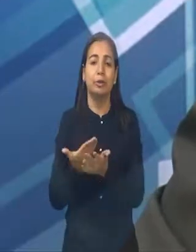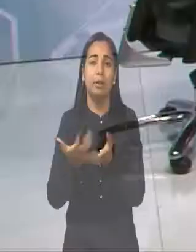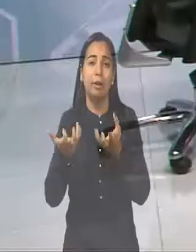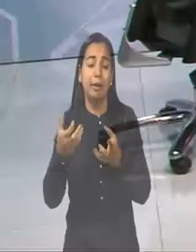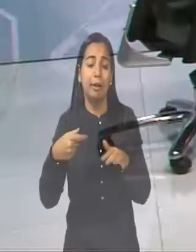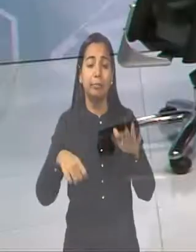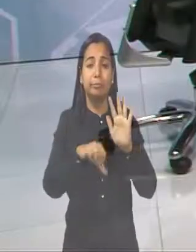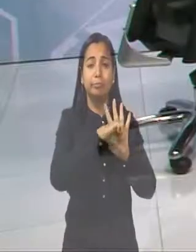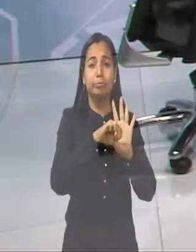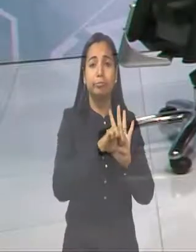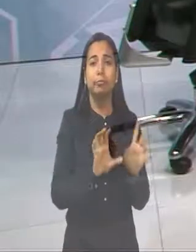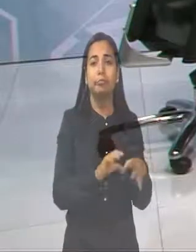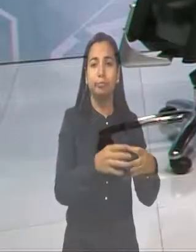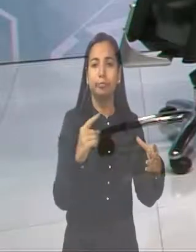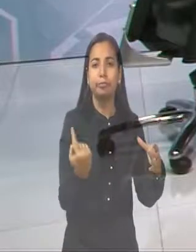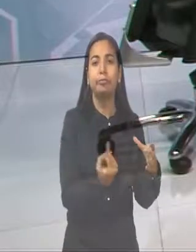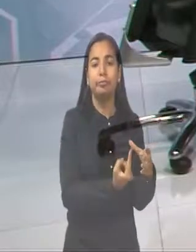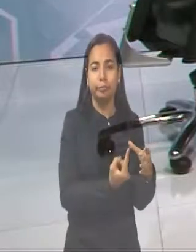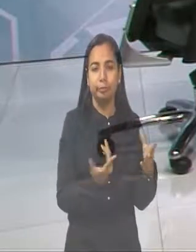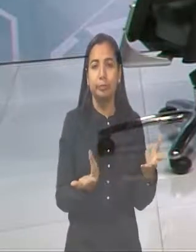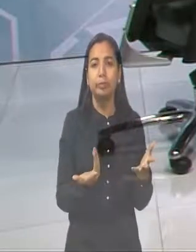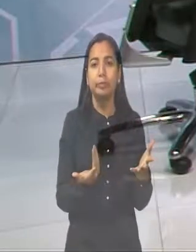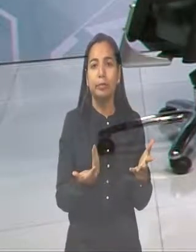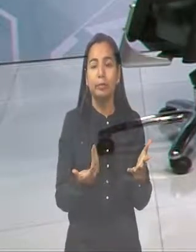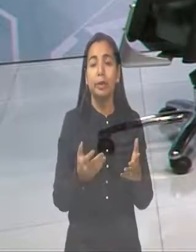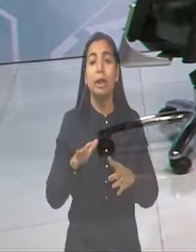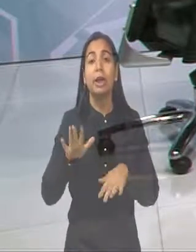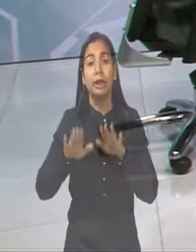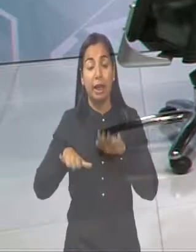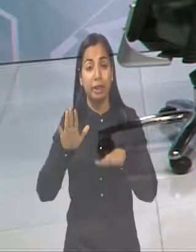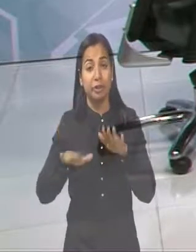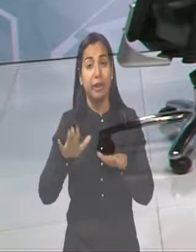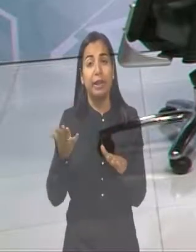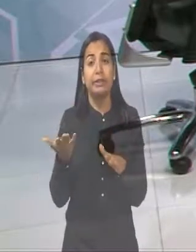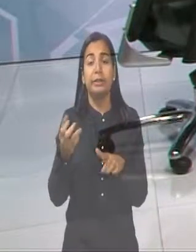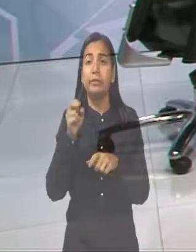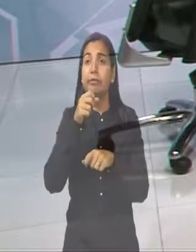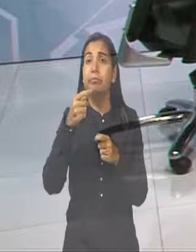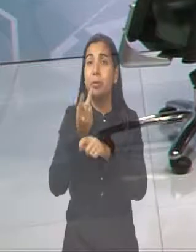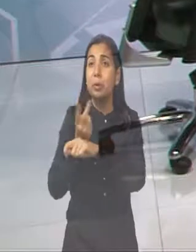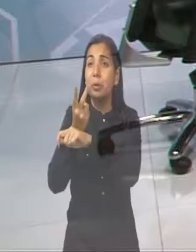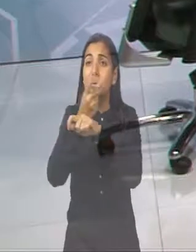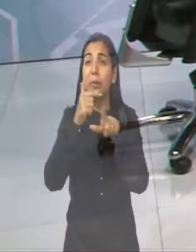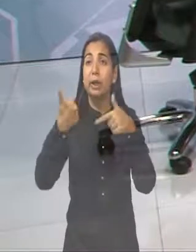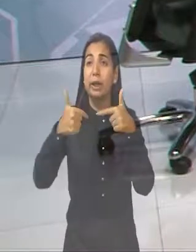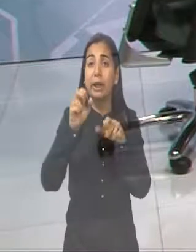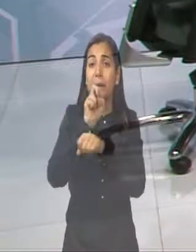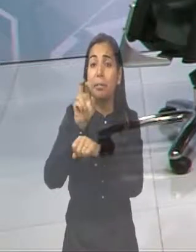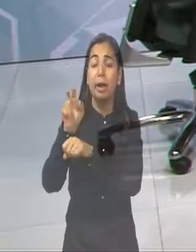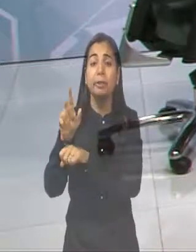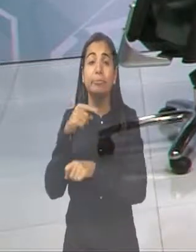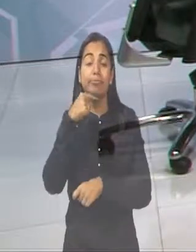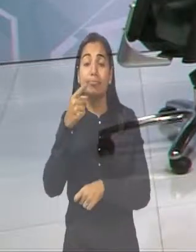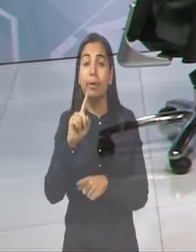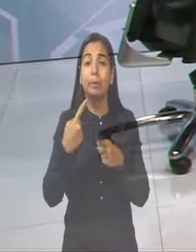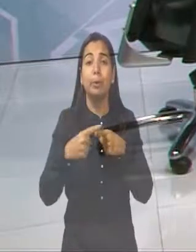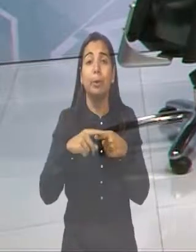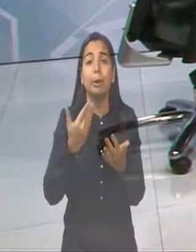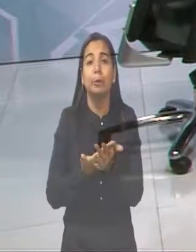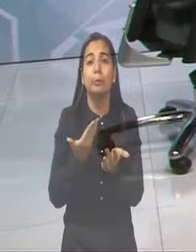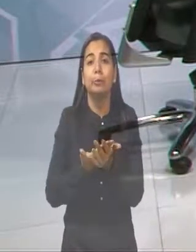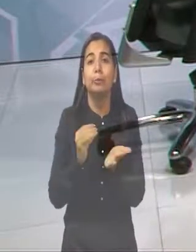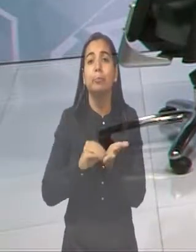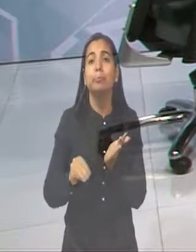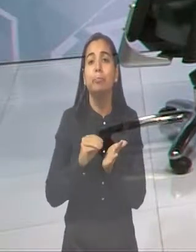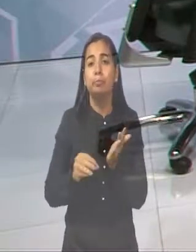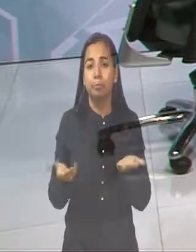ainda sai com sentimento de culpa. Não pegar um emprego porque eu não tenho nível médio. Ele sai, puxa, não estudei, não tenho nível médio. No